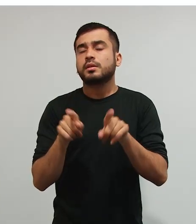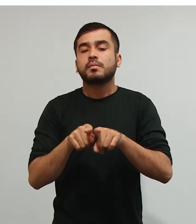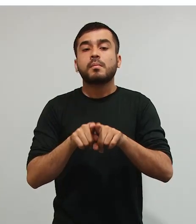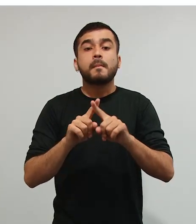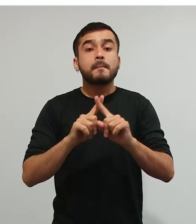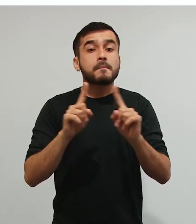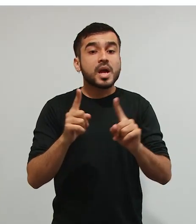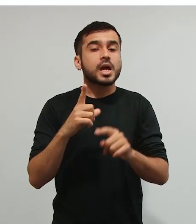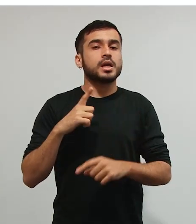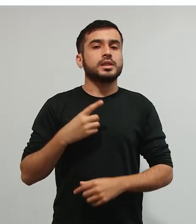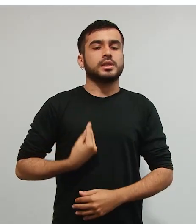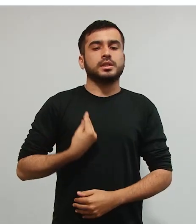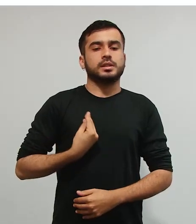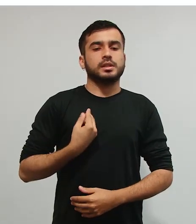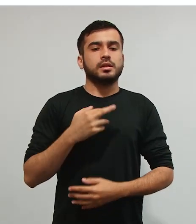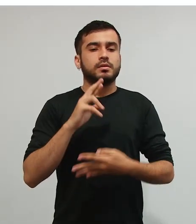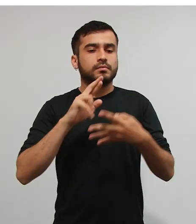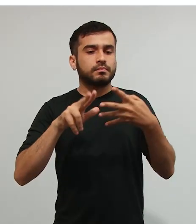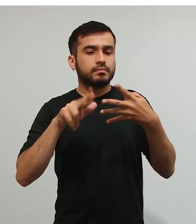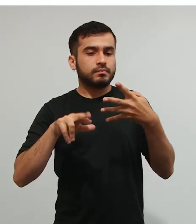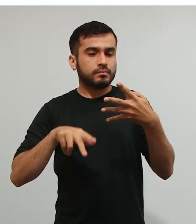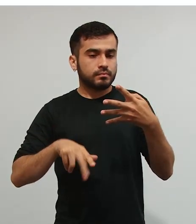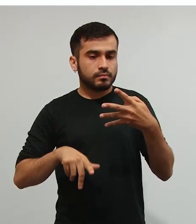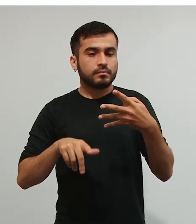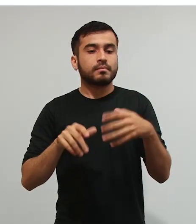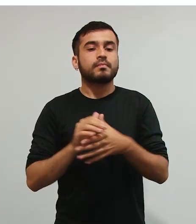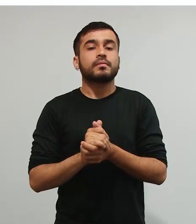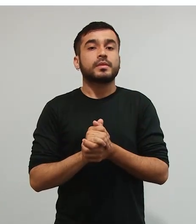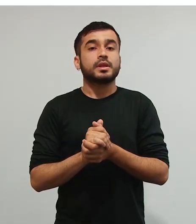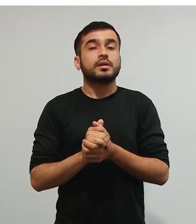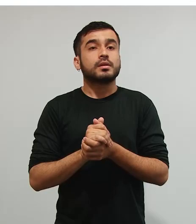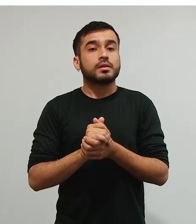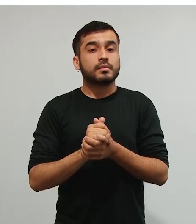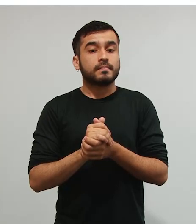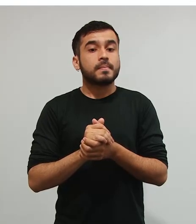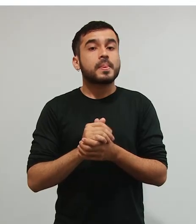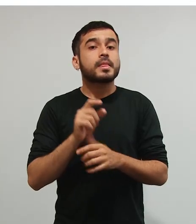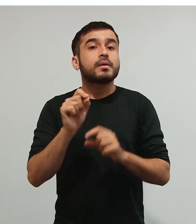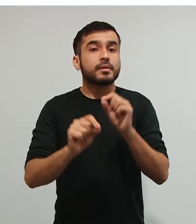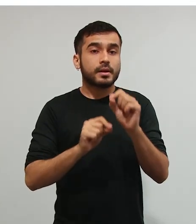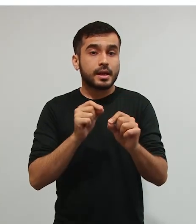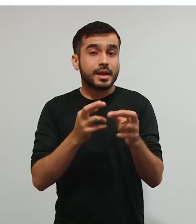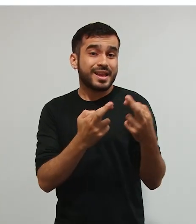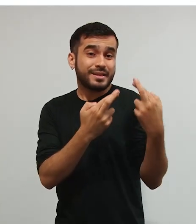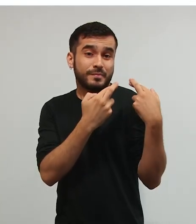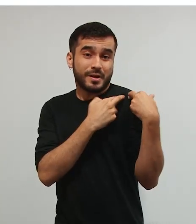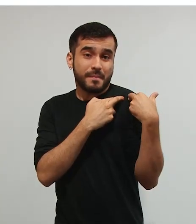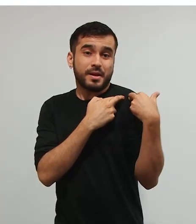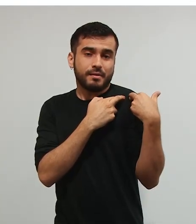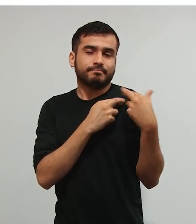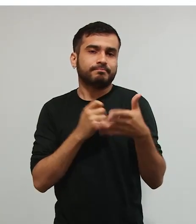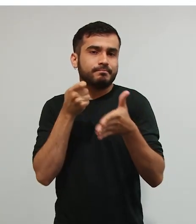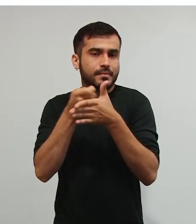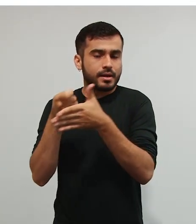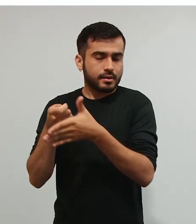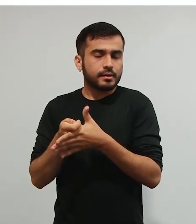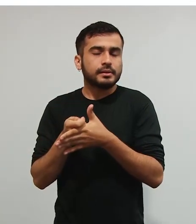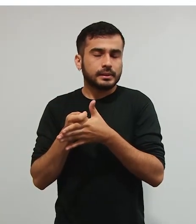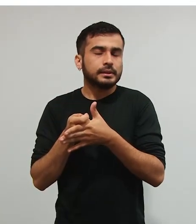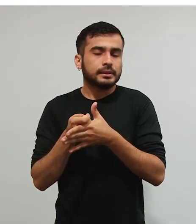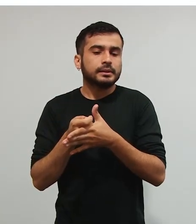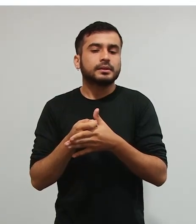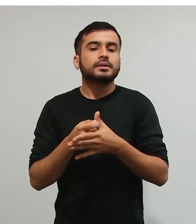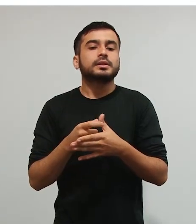mas existe a diferença entre o contribuinte e o responsável, é a chamada responsabilidade tributária.